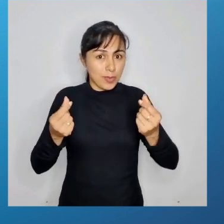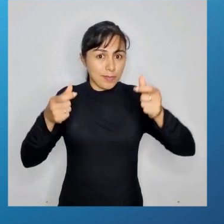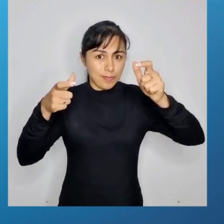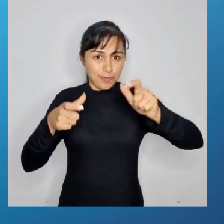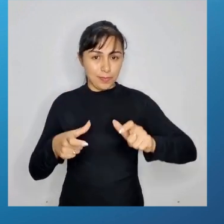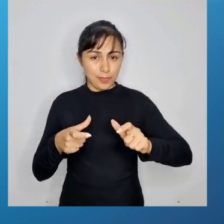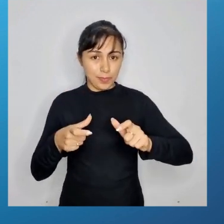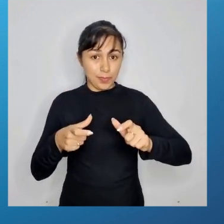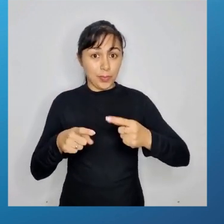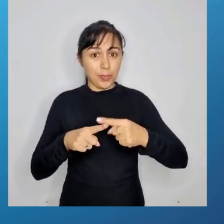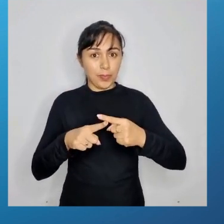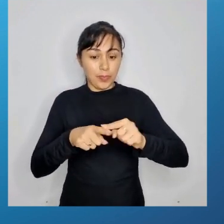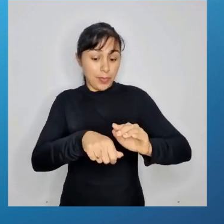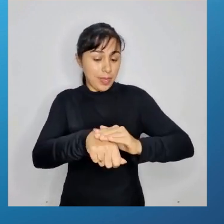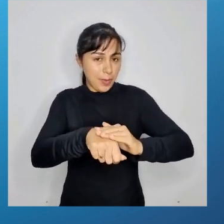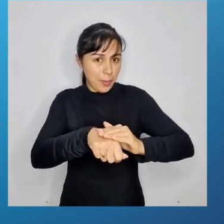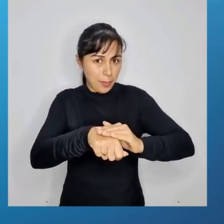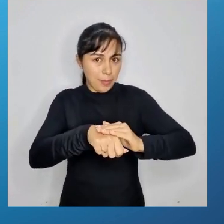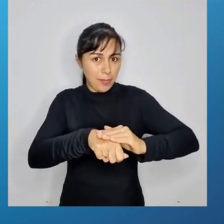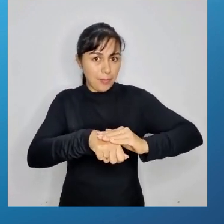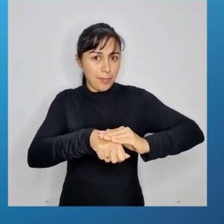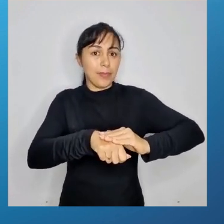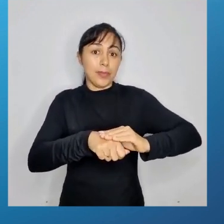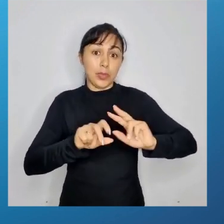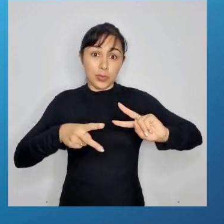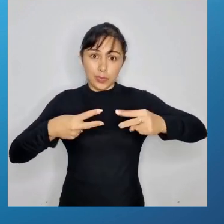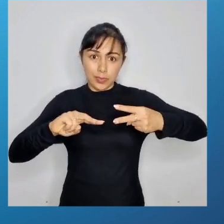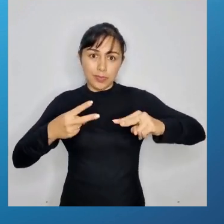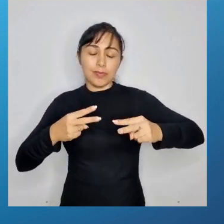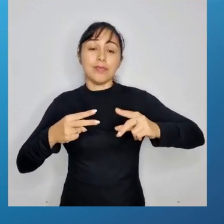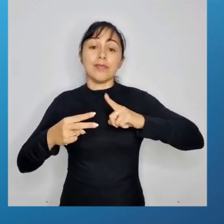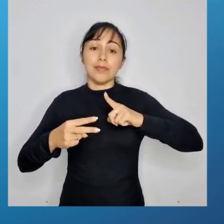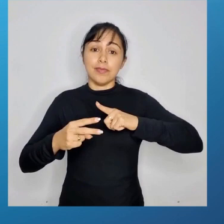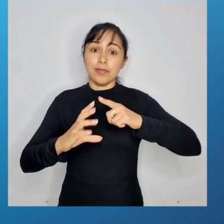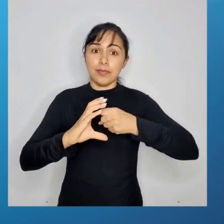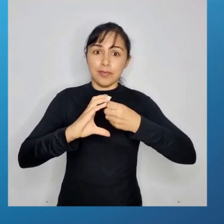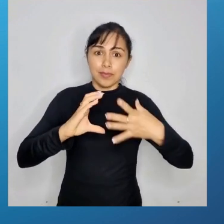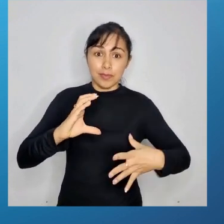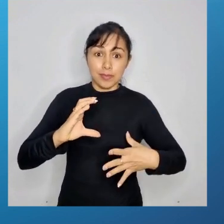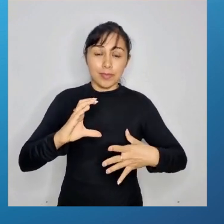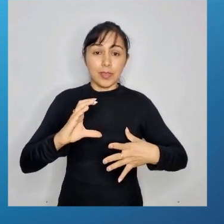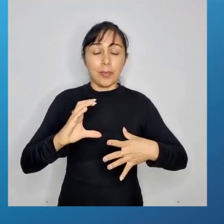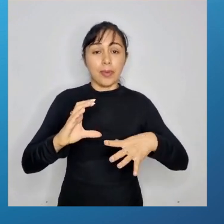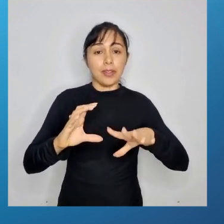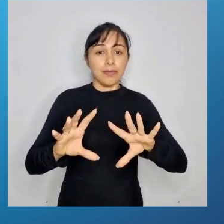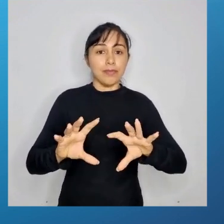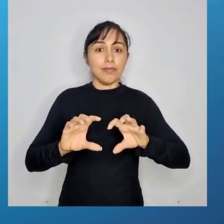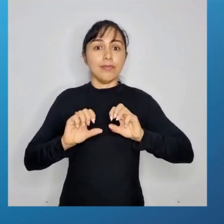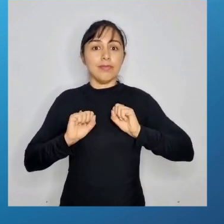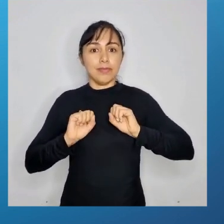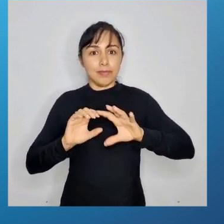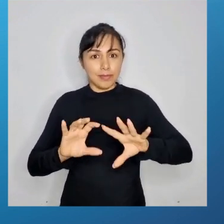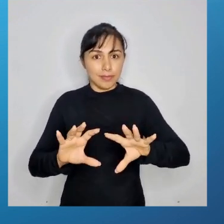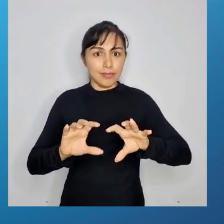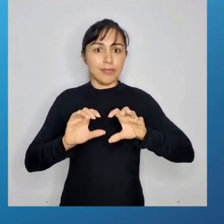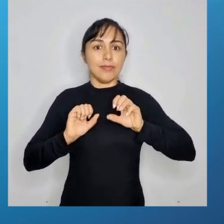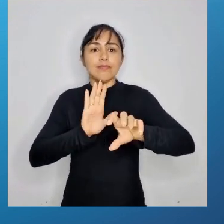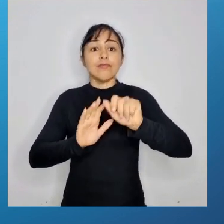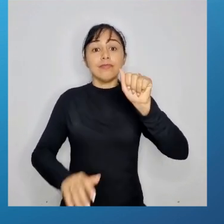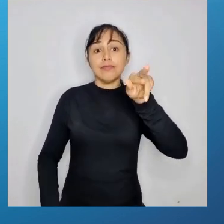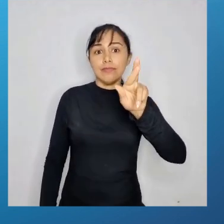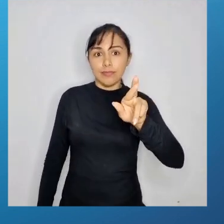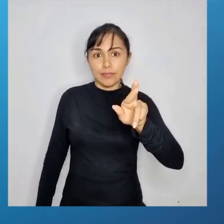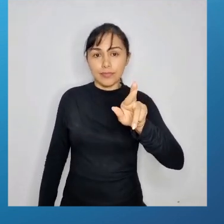pele dele tem estruturas muito características para a troca gasosa. Então é uma pele extremamente sensível. Aqui nós temos então uma